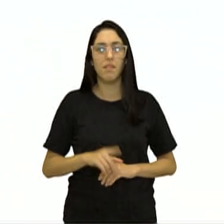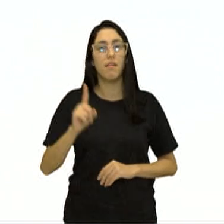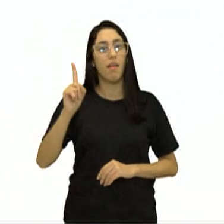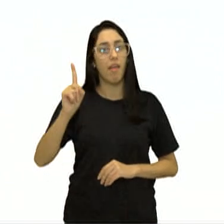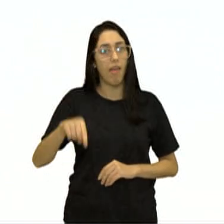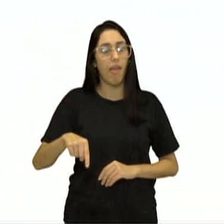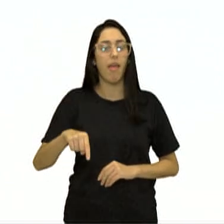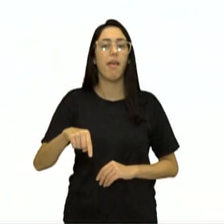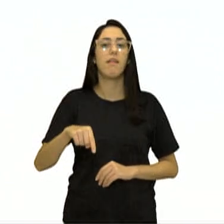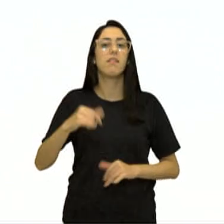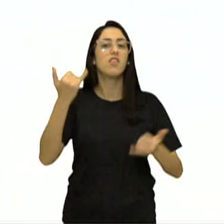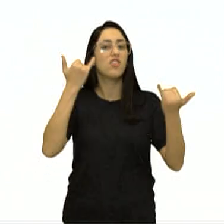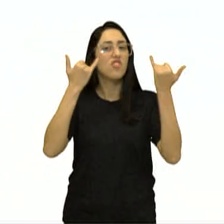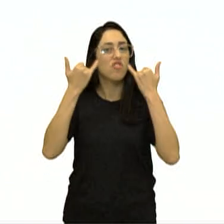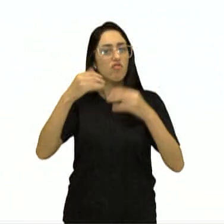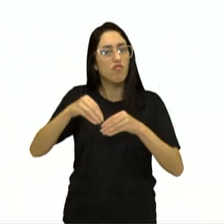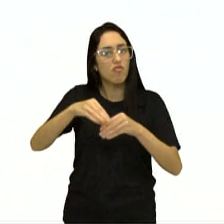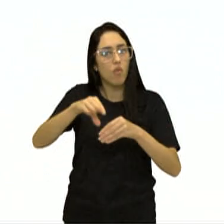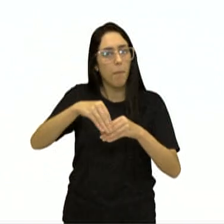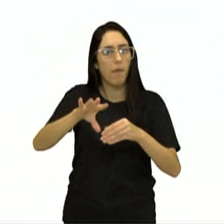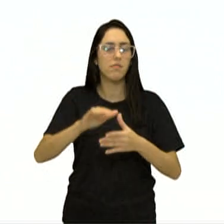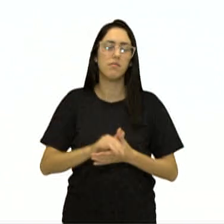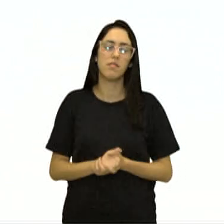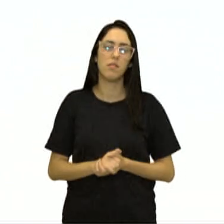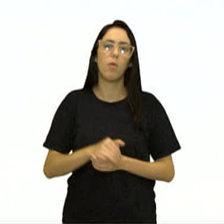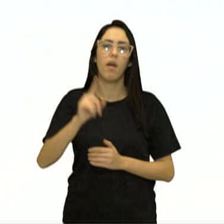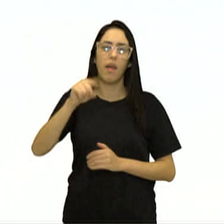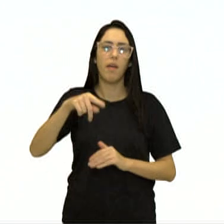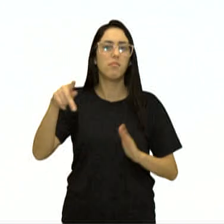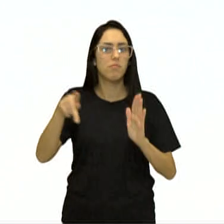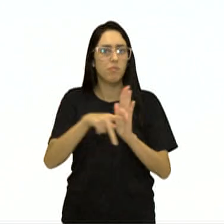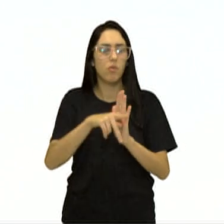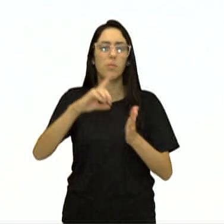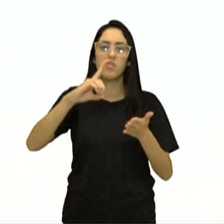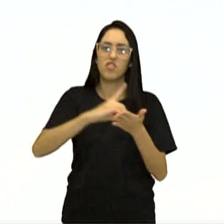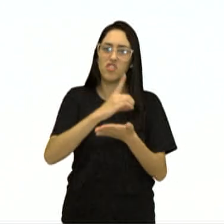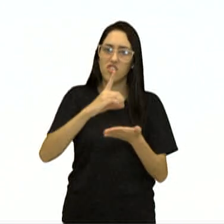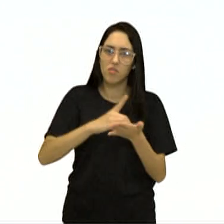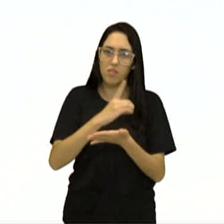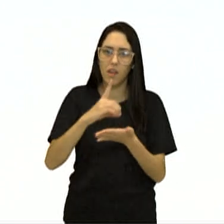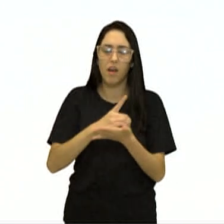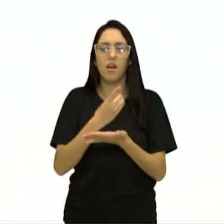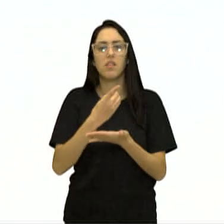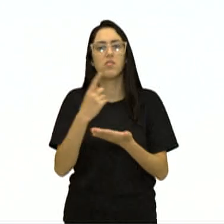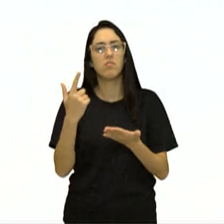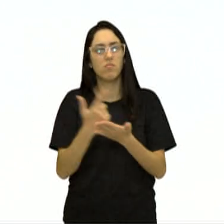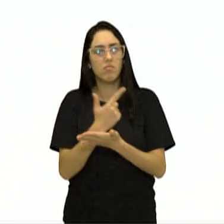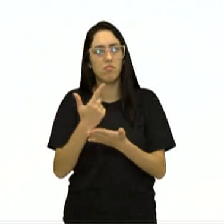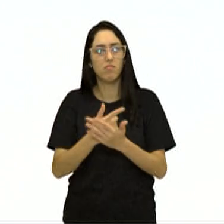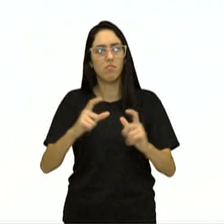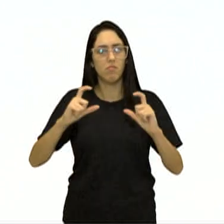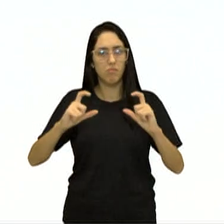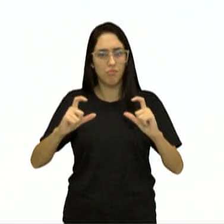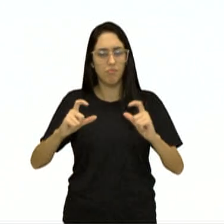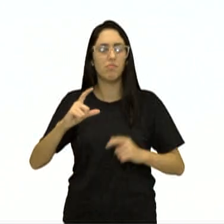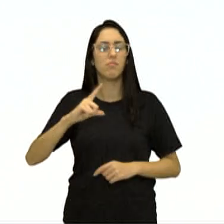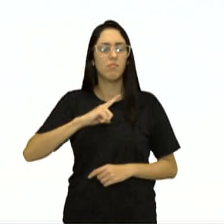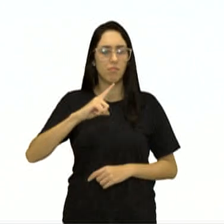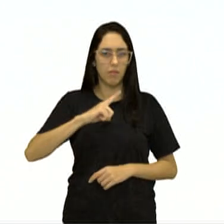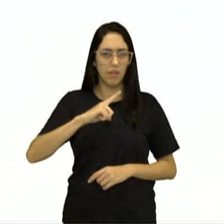é informativo, ele é próprio, no geral, de dicionários e enciclopédias, é ali que vai aparecer, ou seja,